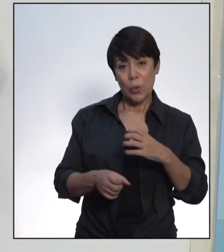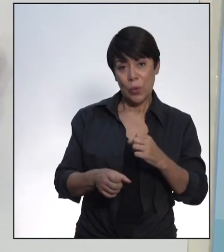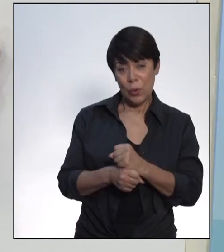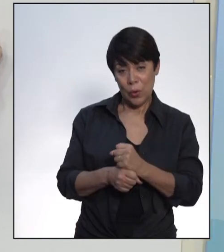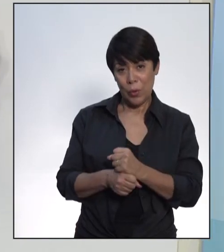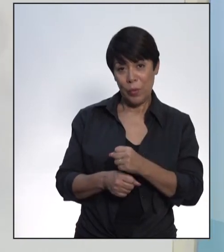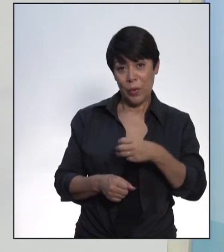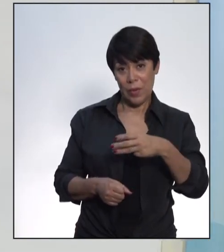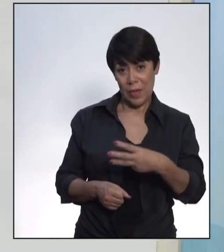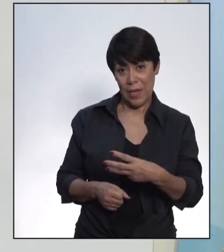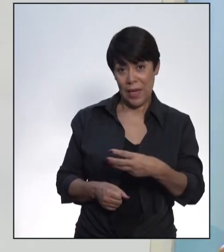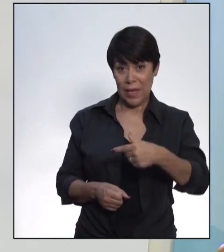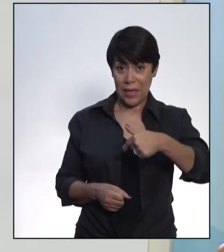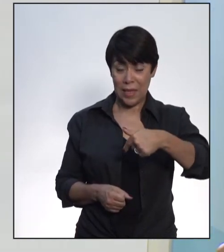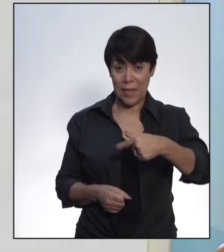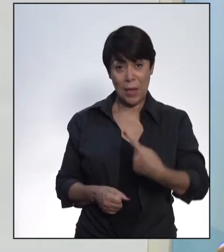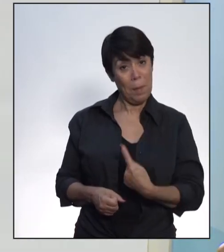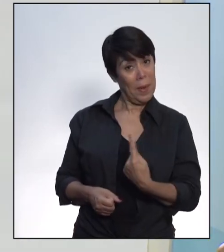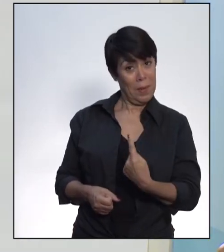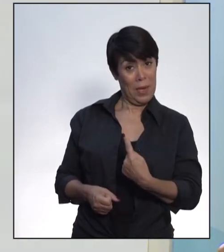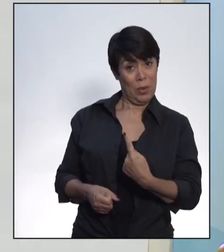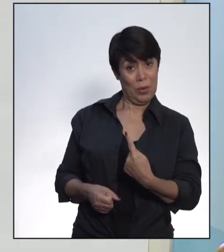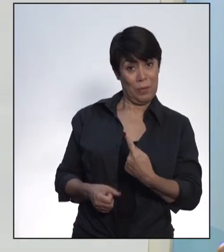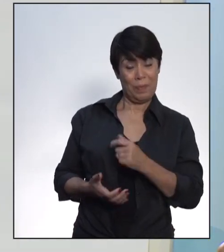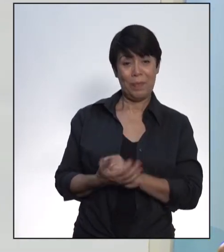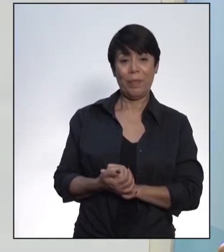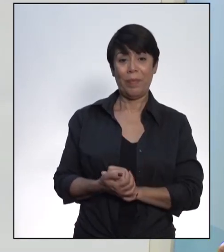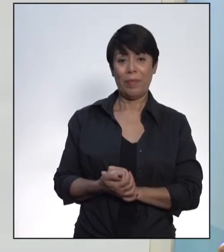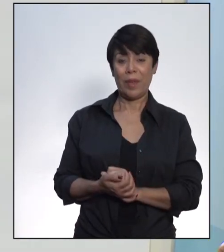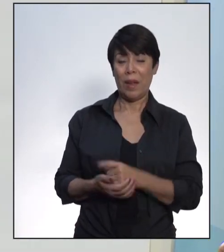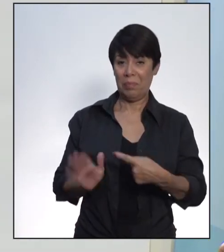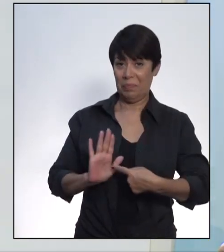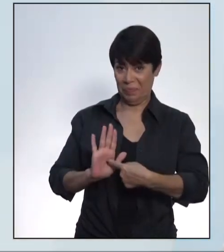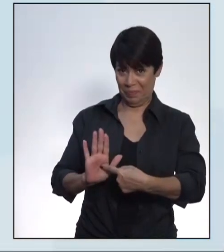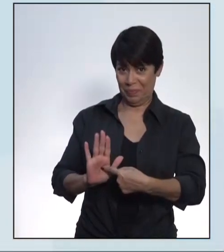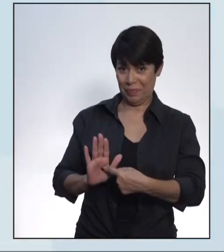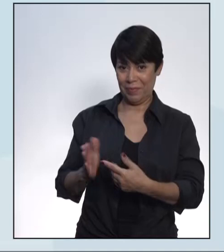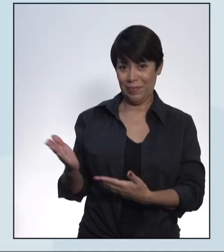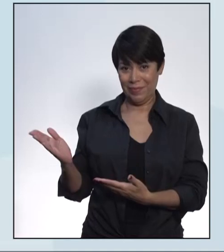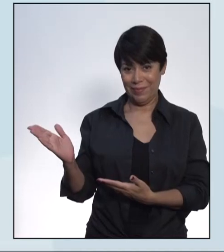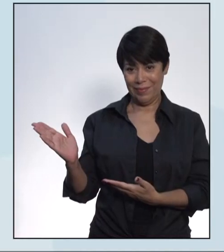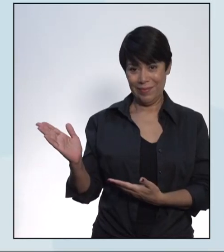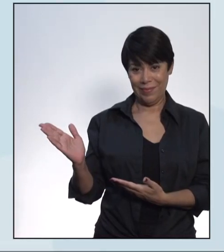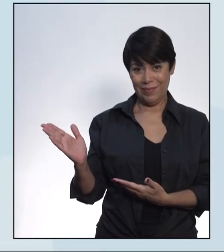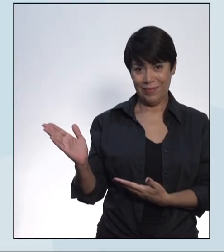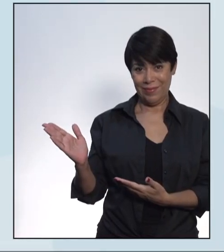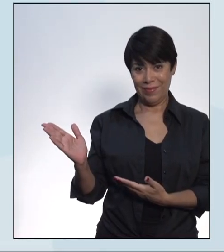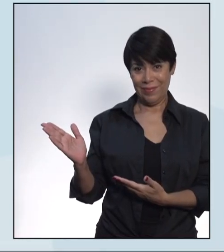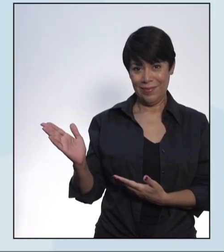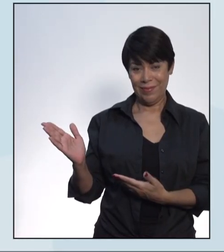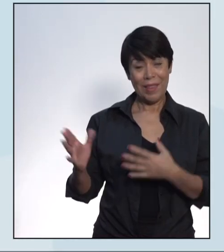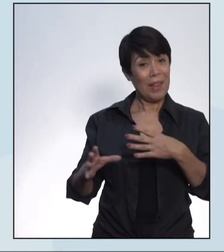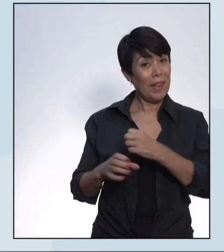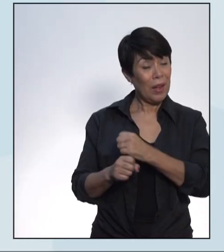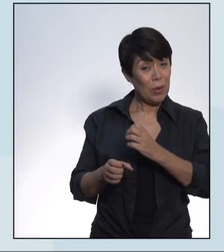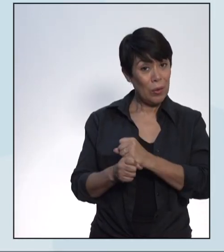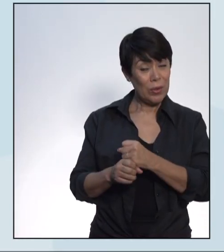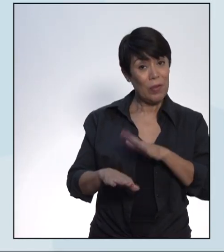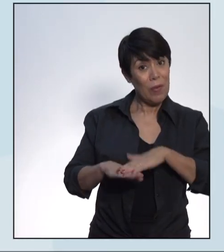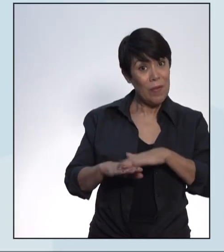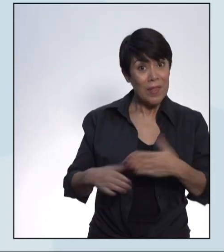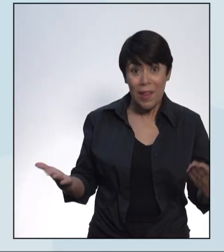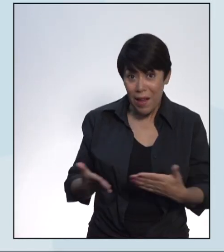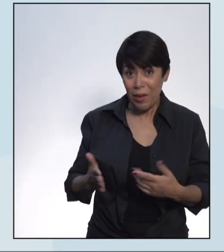dos 37 primeiros termos. Na tela de vocês, está basicamente a conta que eu vou fazer agora. Então, eu